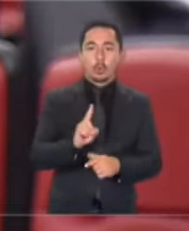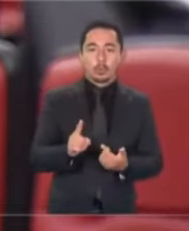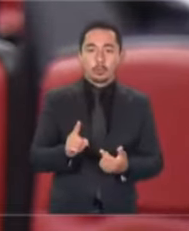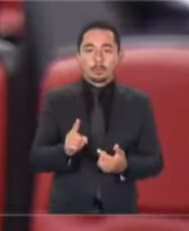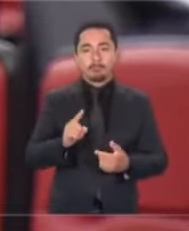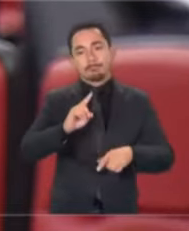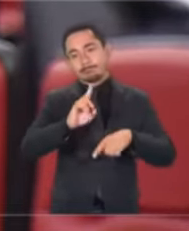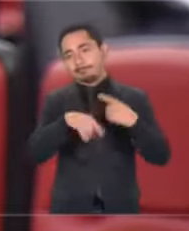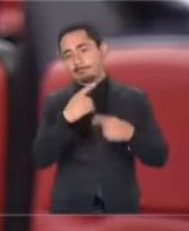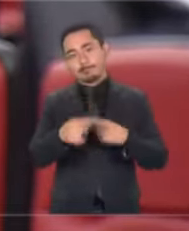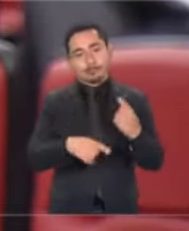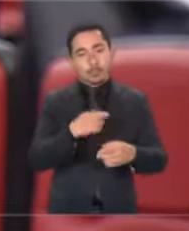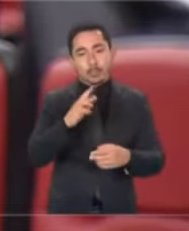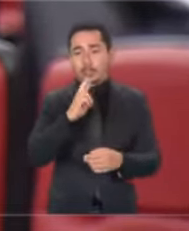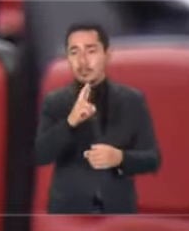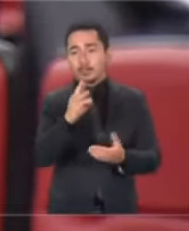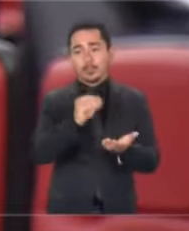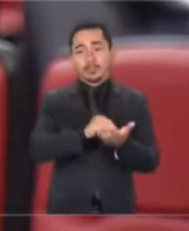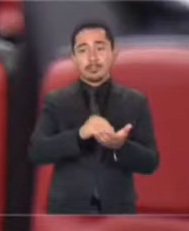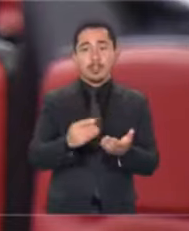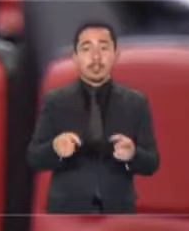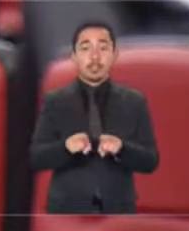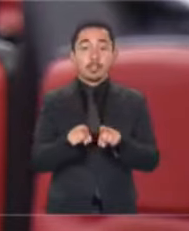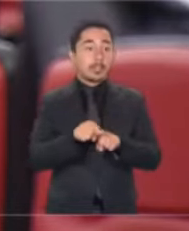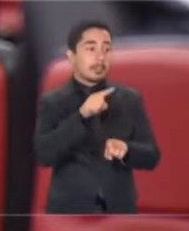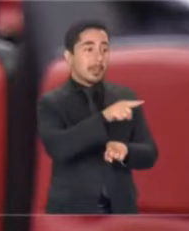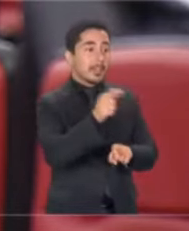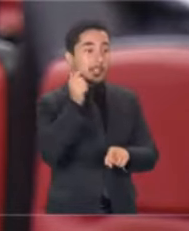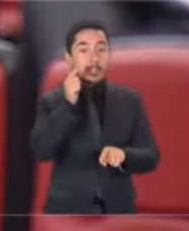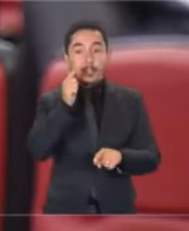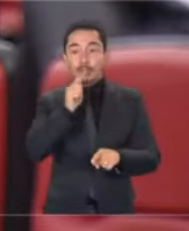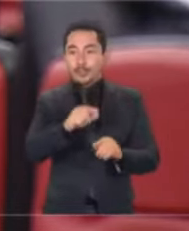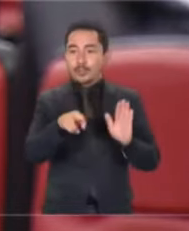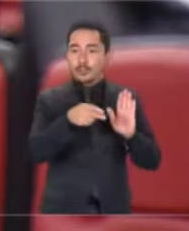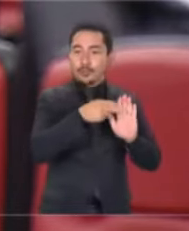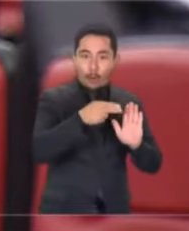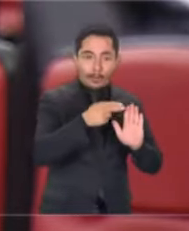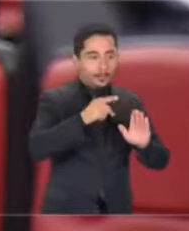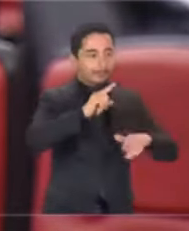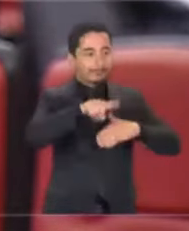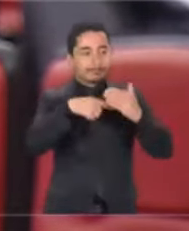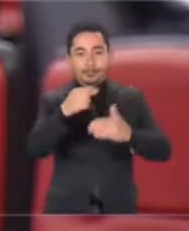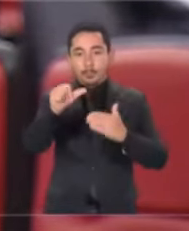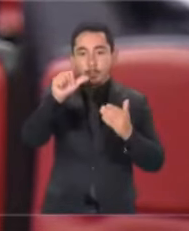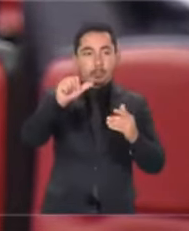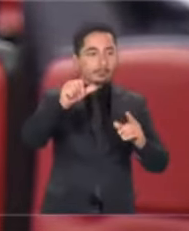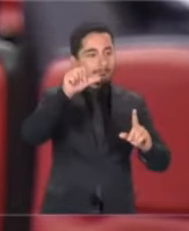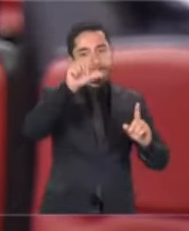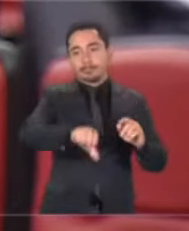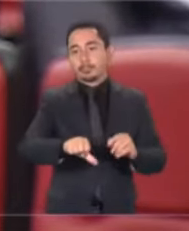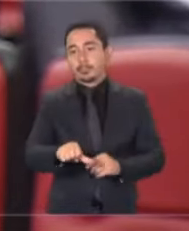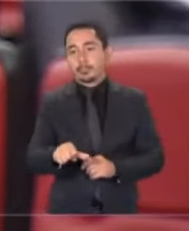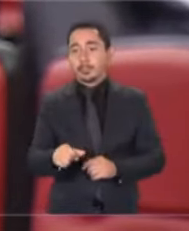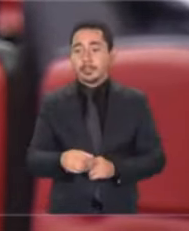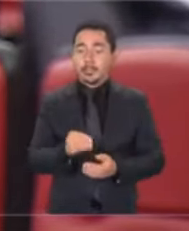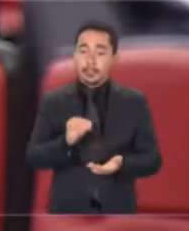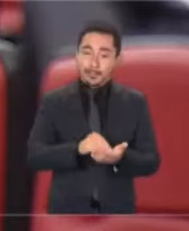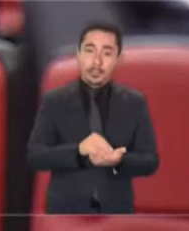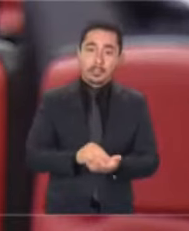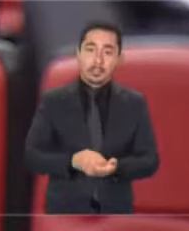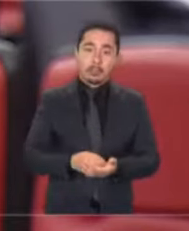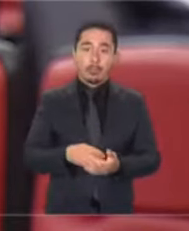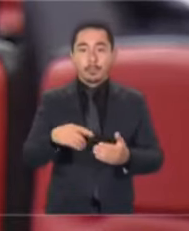aplicação da norma é precisamente o oposto àquele que foi cogitado pelo legislador quando a constituiu. São essas razões do nosso recurso especial. E, mais uma